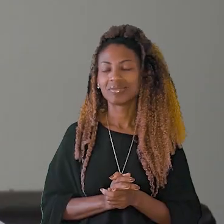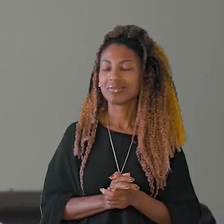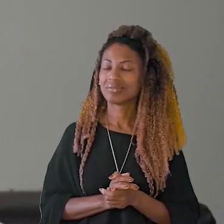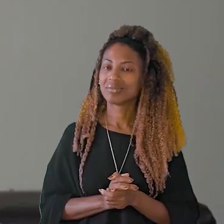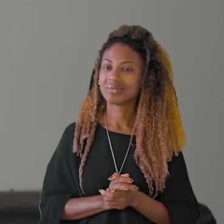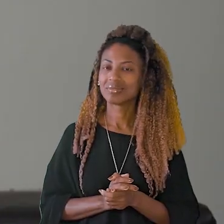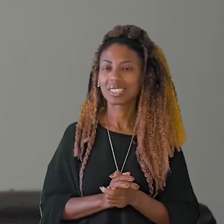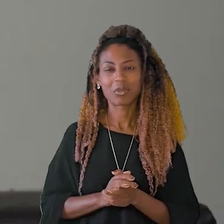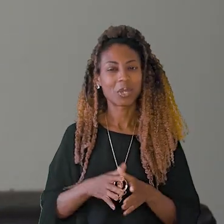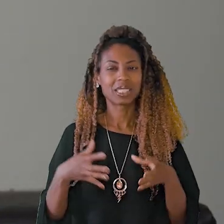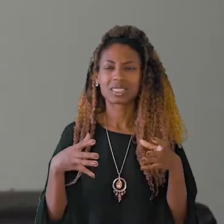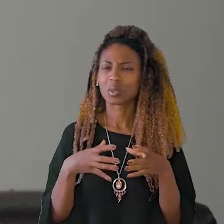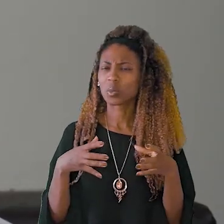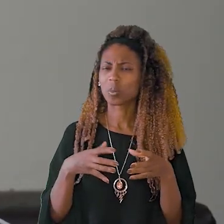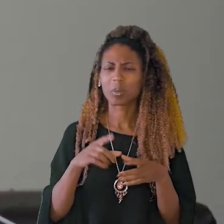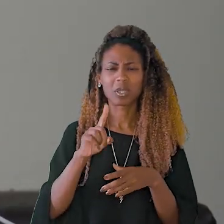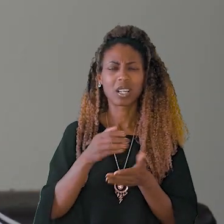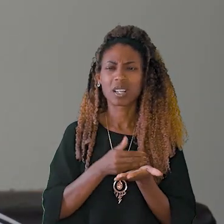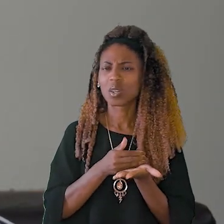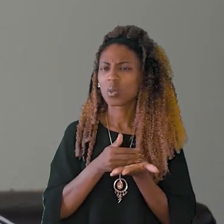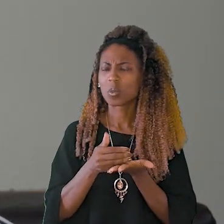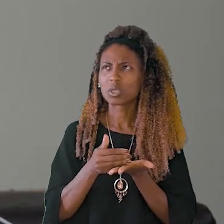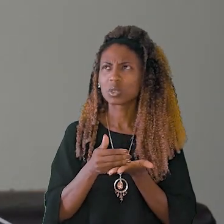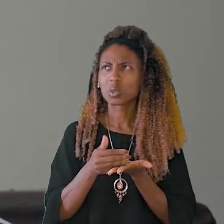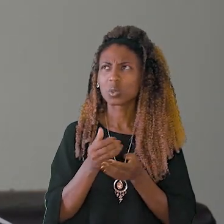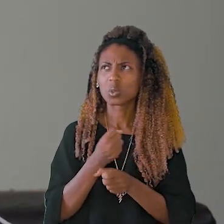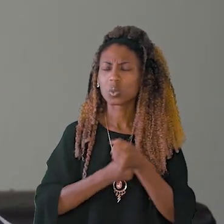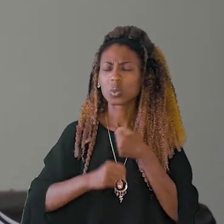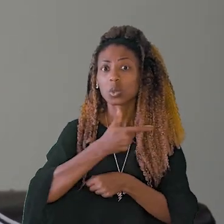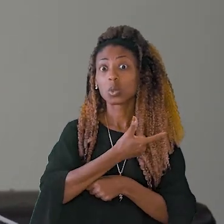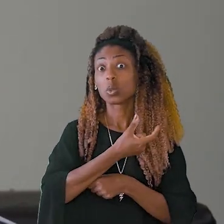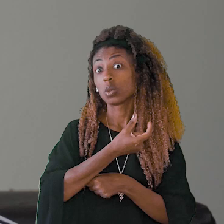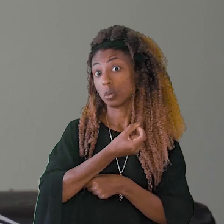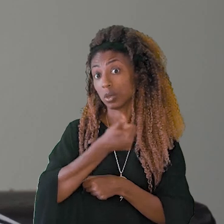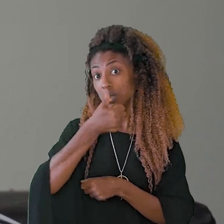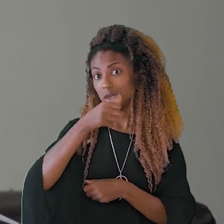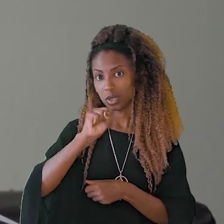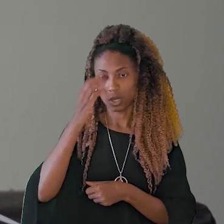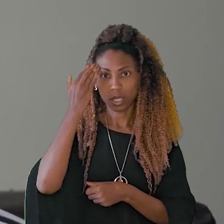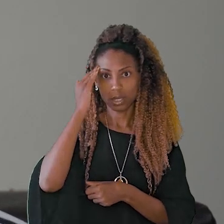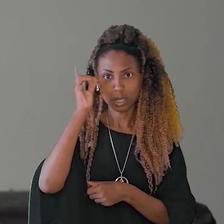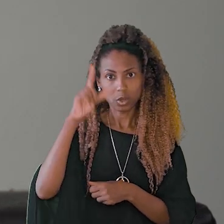Gente, a comunidade Borum, na minha vida, tudo começou no final de 2018, né? E